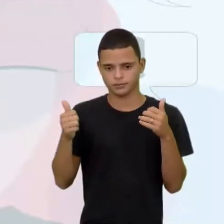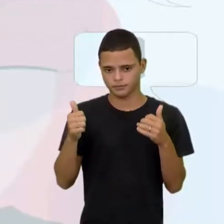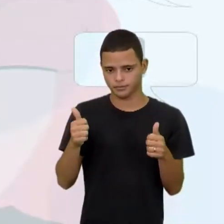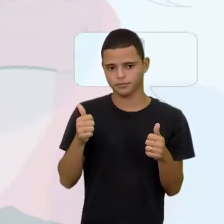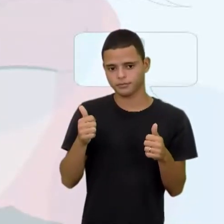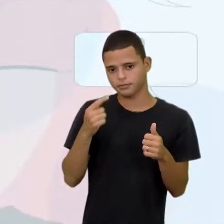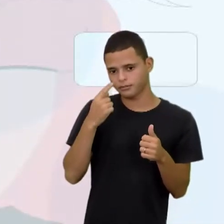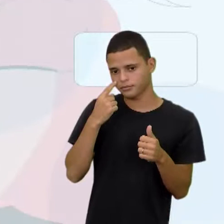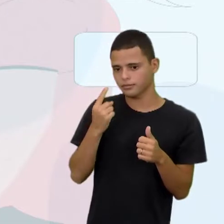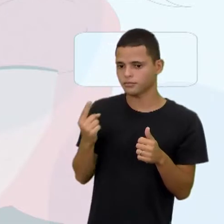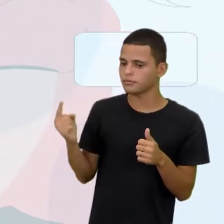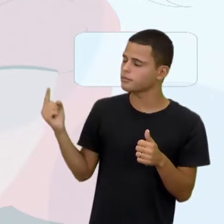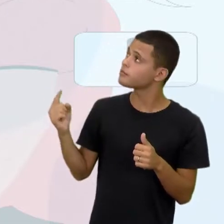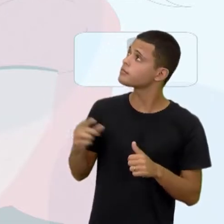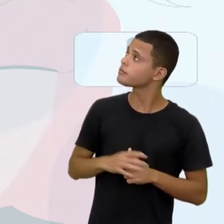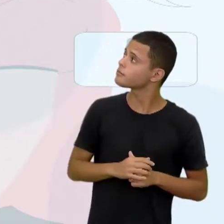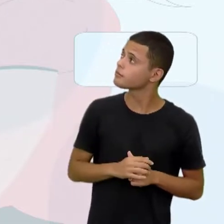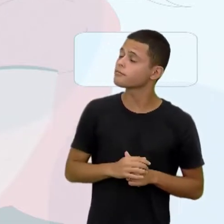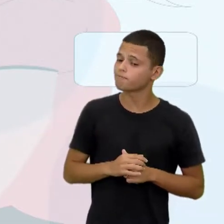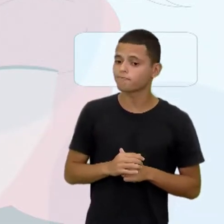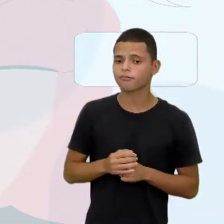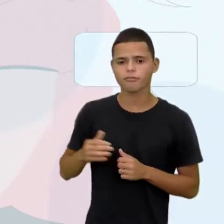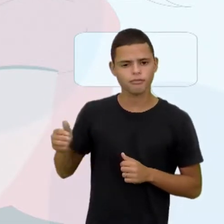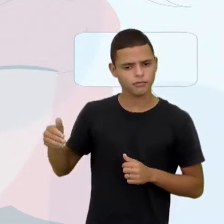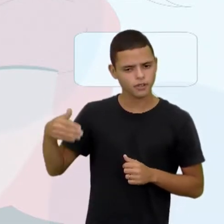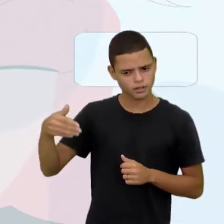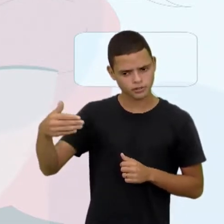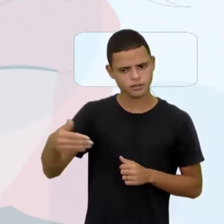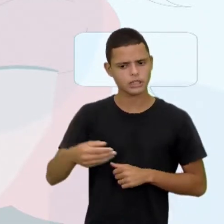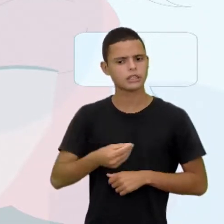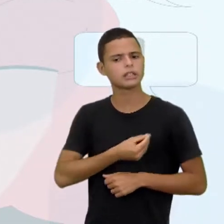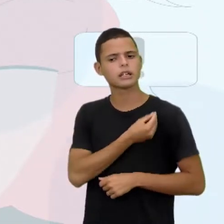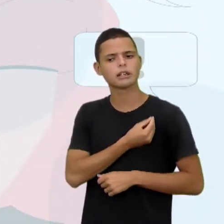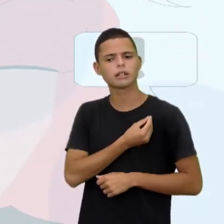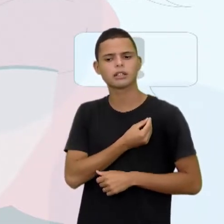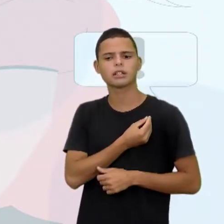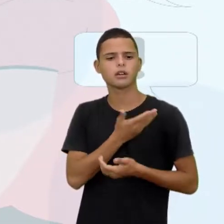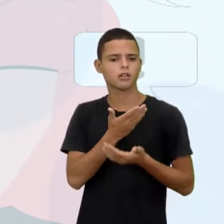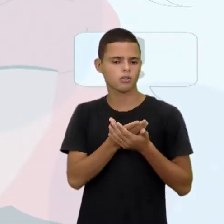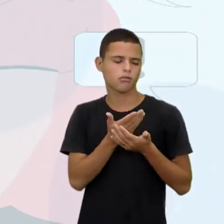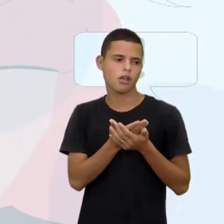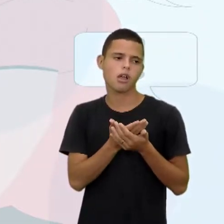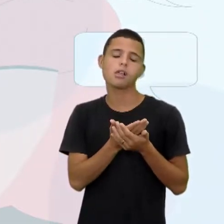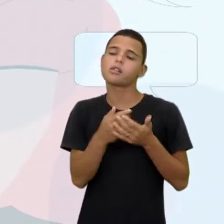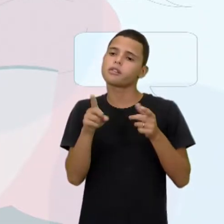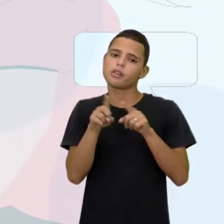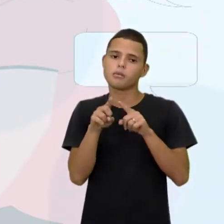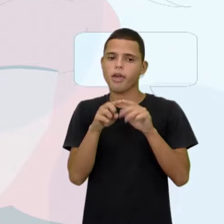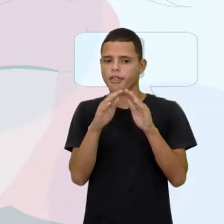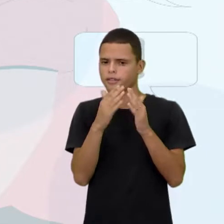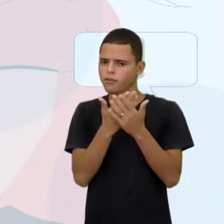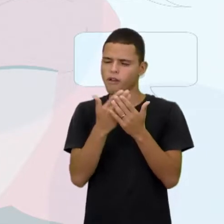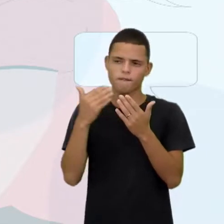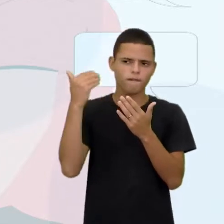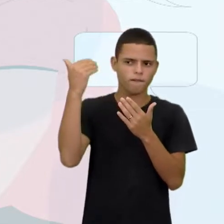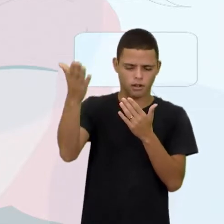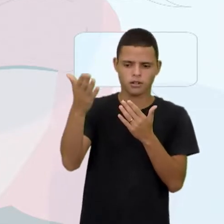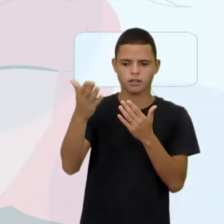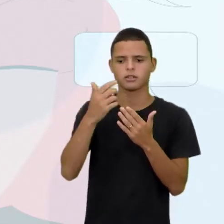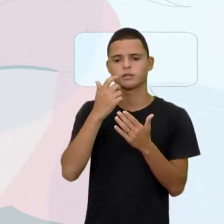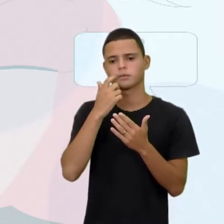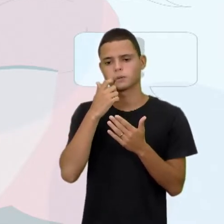vocês, vamos ler então. Ao longo da nossa vida escolar e até mesmo fora dela, nos deparamos